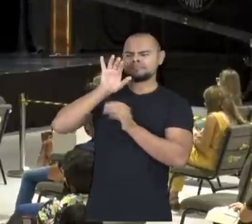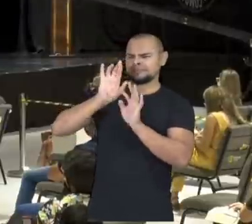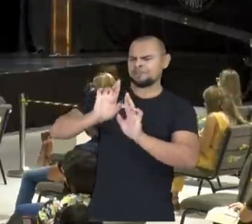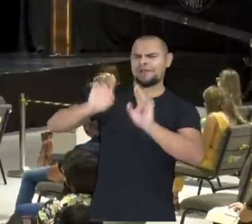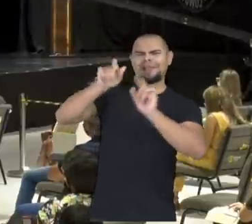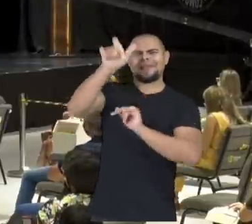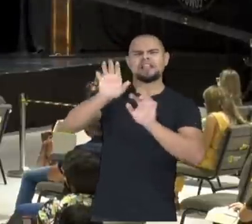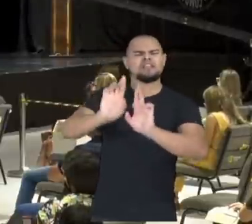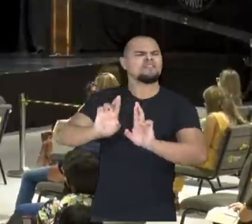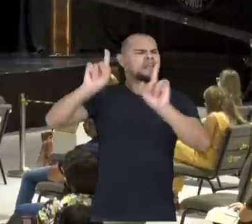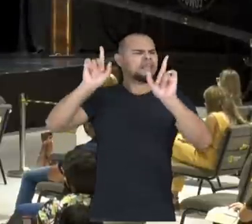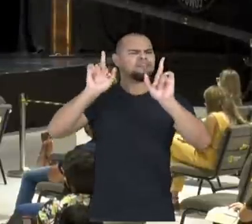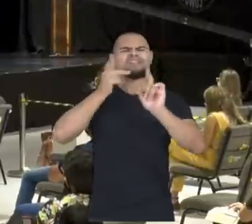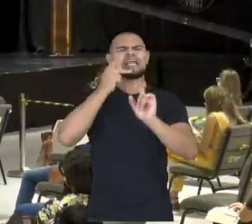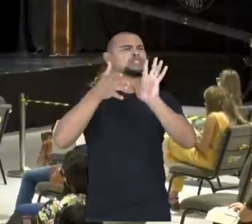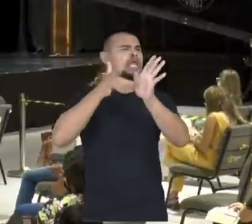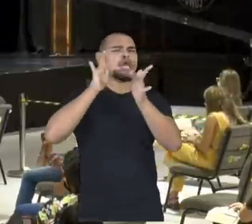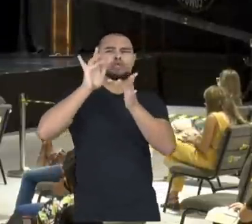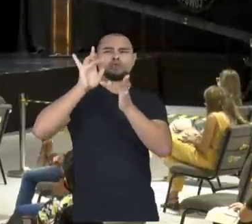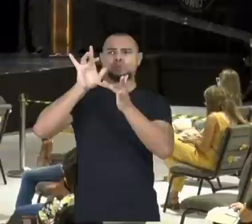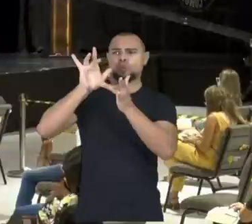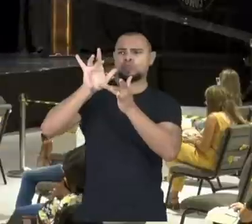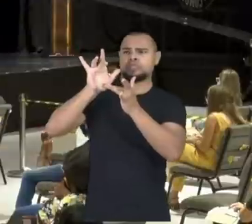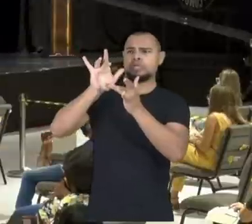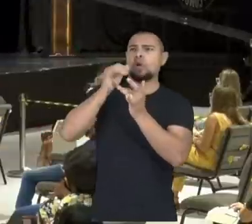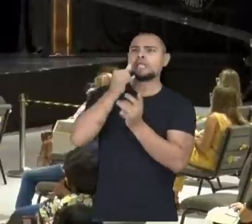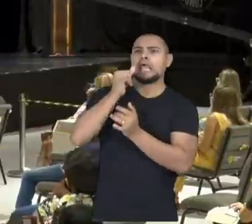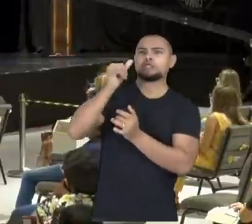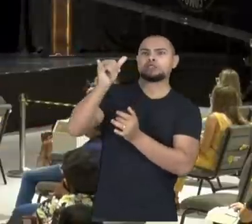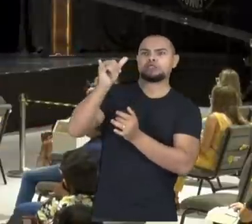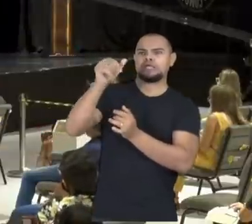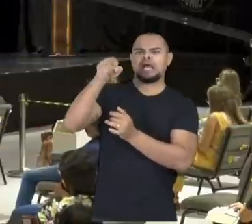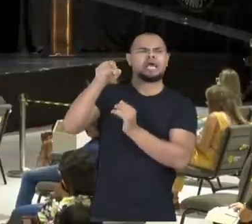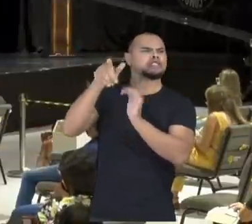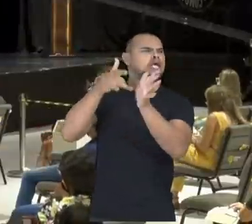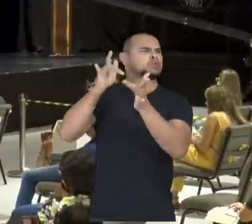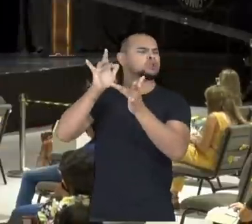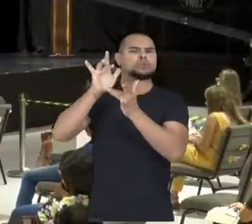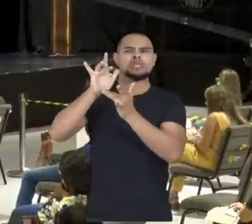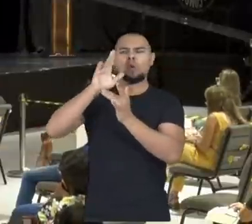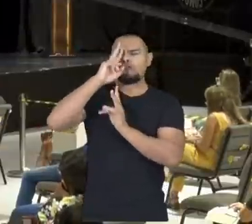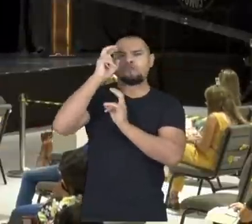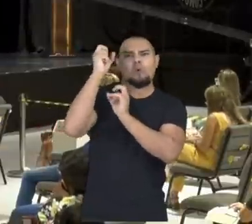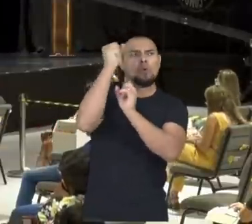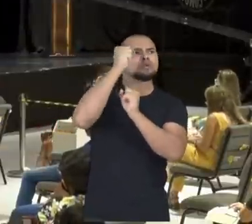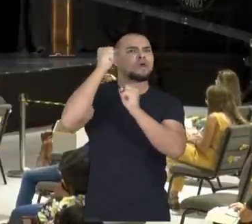Está dizendo que Jesus é uma energia, uma força, não sei das quantas. O que é que eu faço? Eu digo: eu não sei.